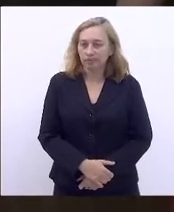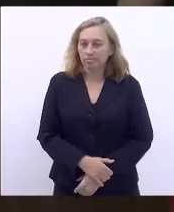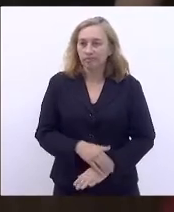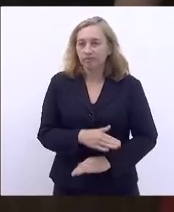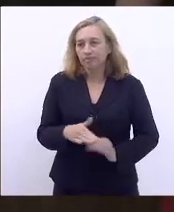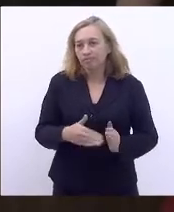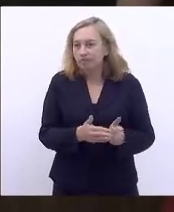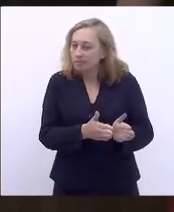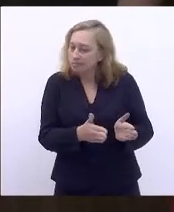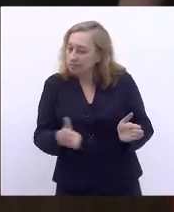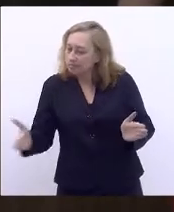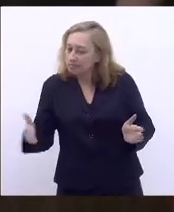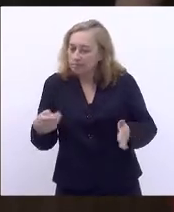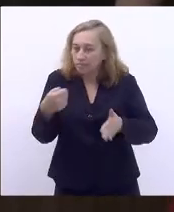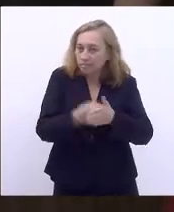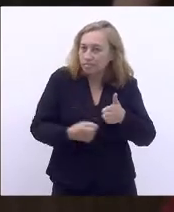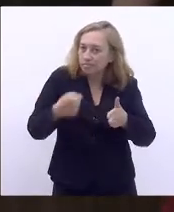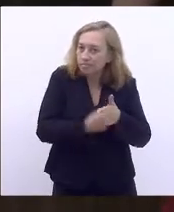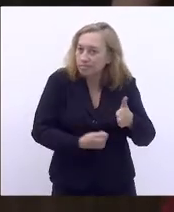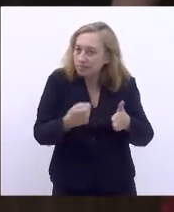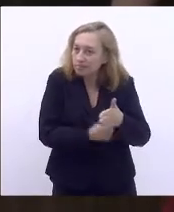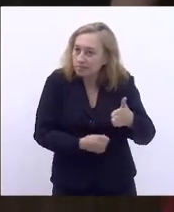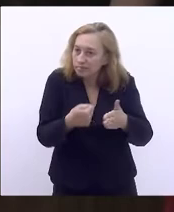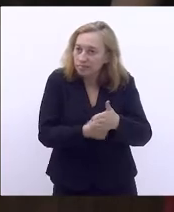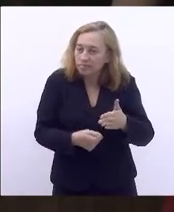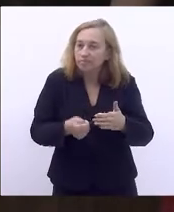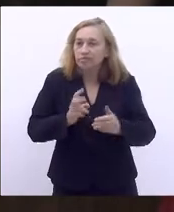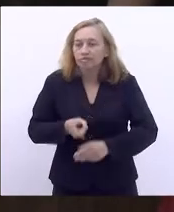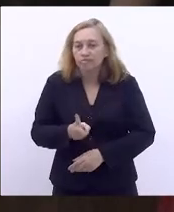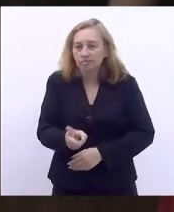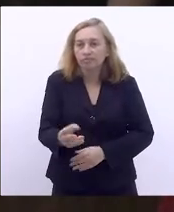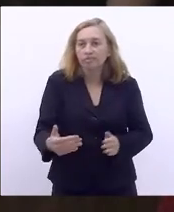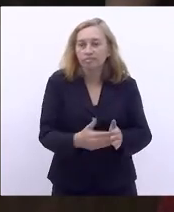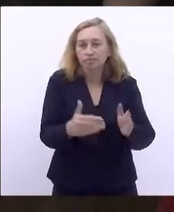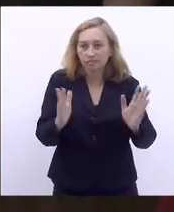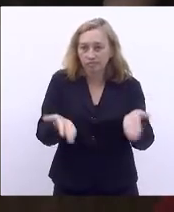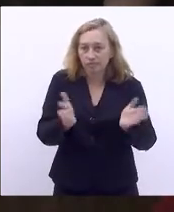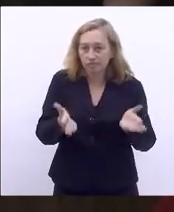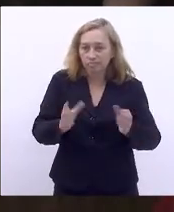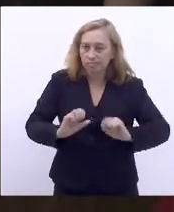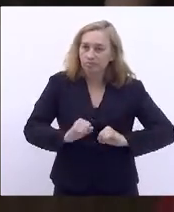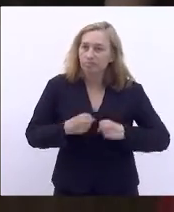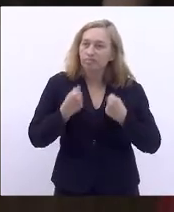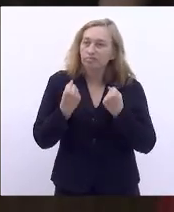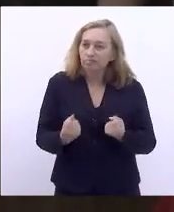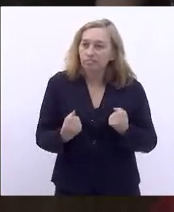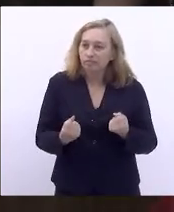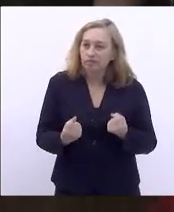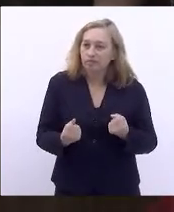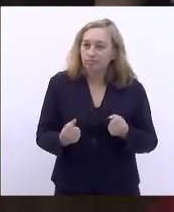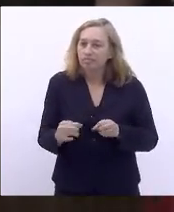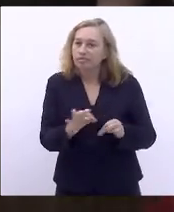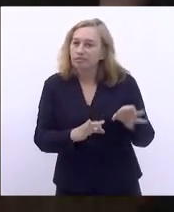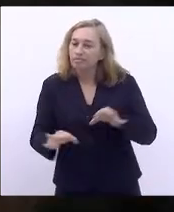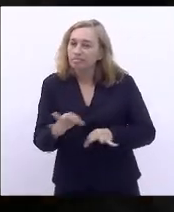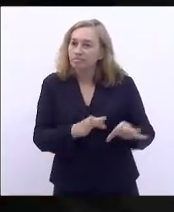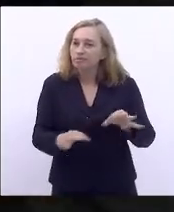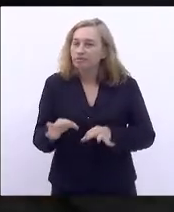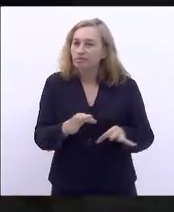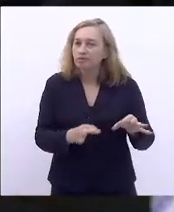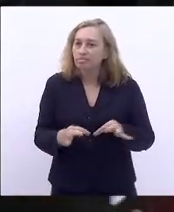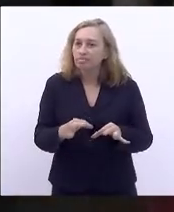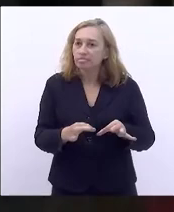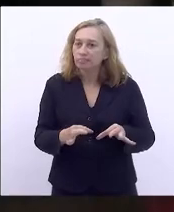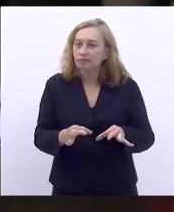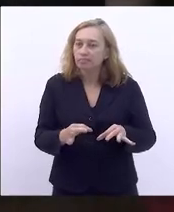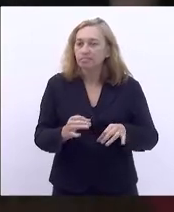processo de luta intensa que ainda continua de defesa do plano de cargos